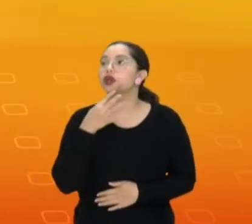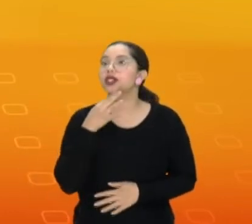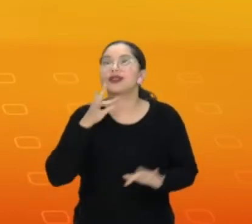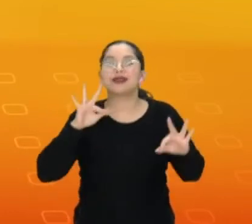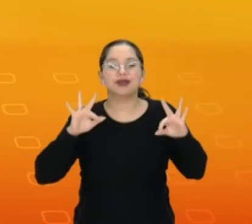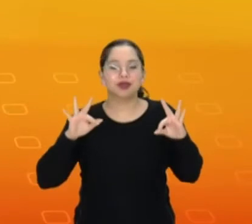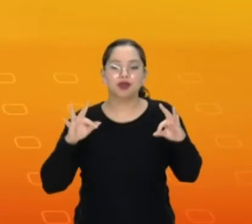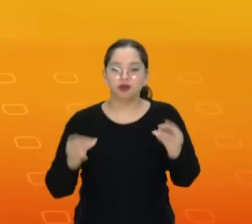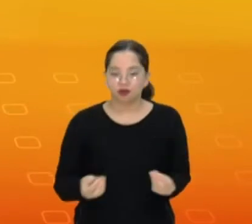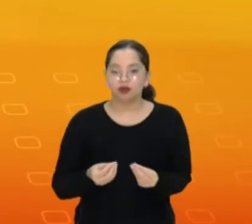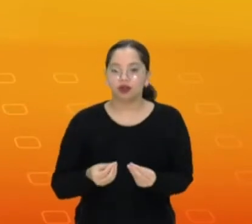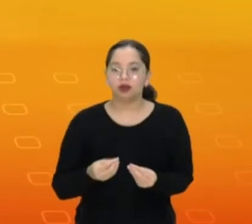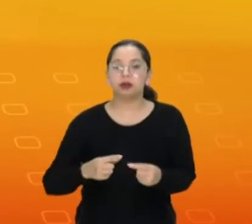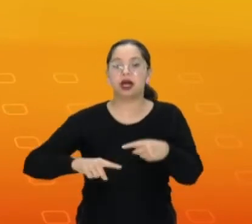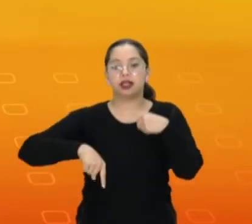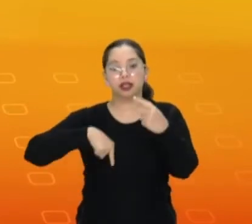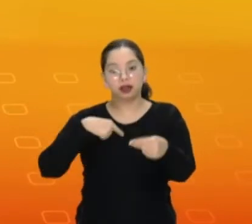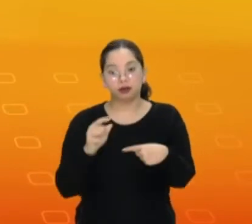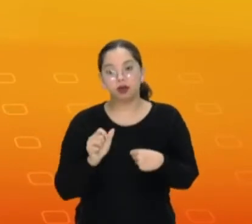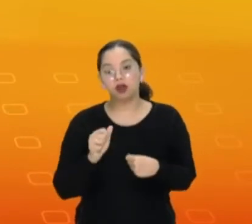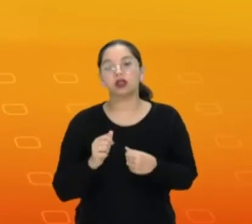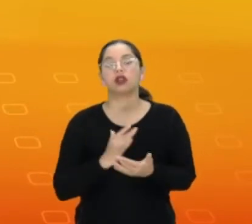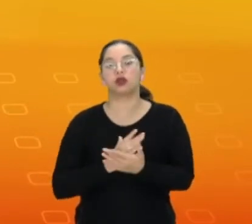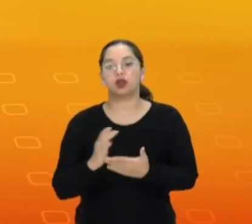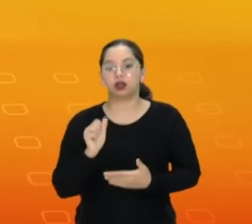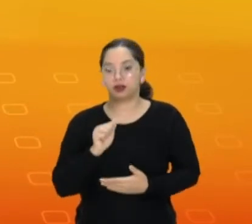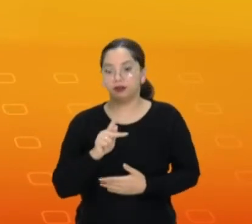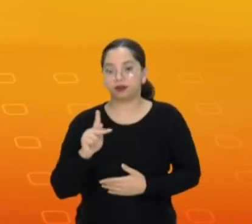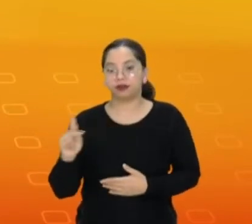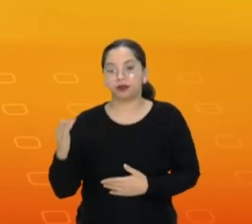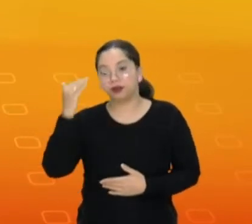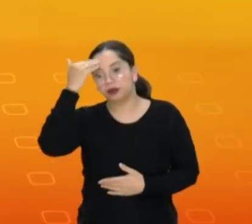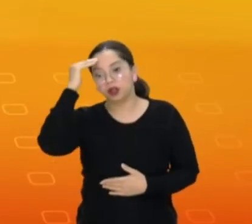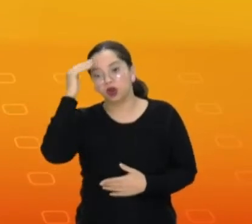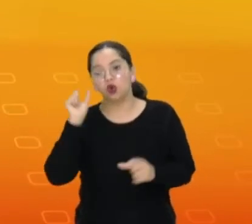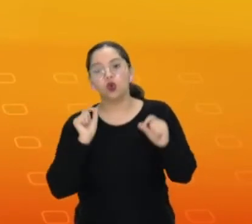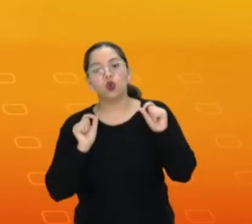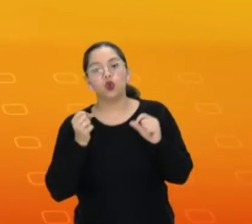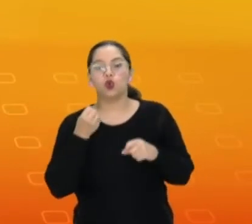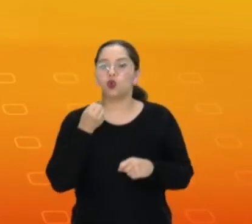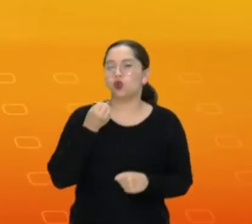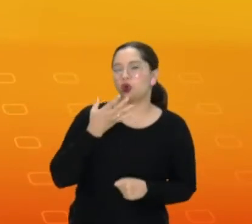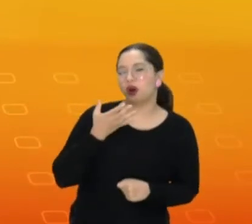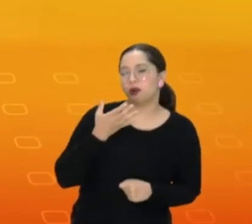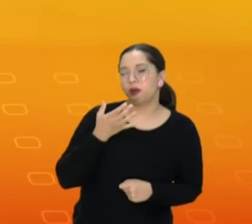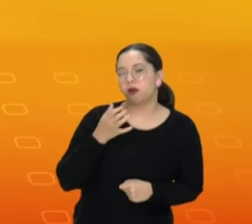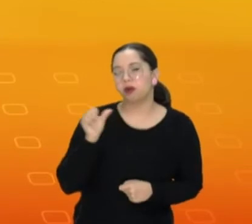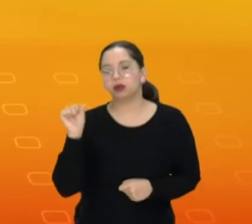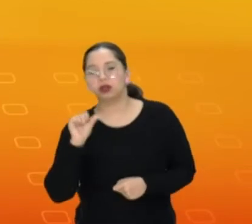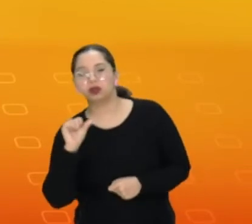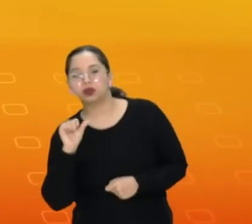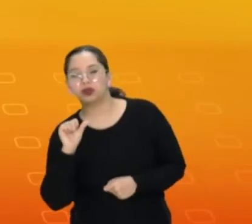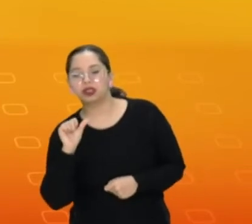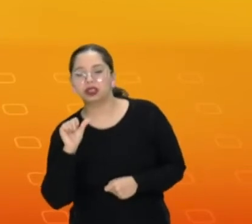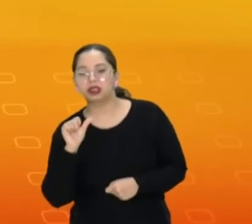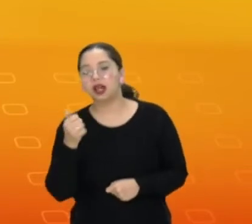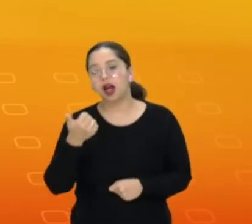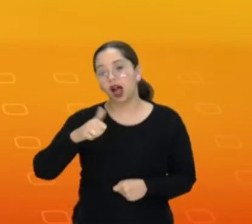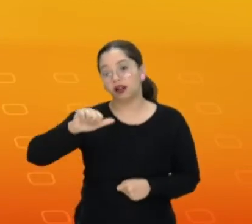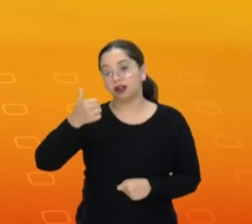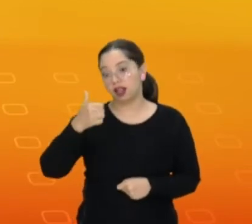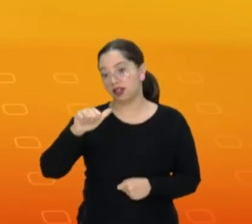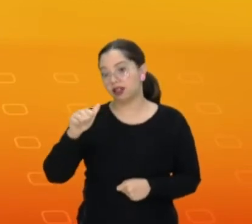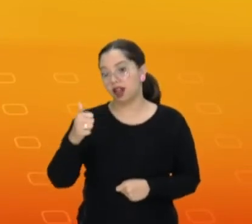a partir de todas as aplicações que tem ele entender o que que que que vale a pena eu aposentar não vou usar mais jogar no lixo